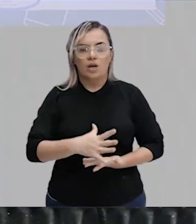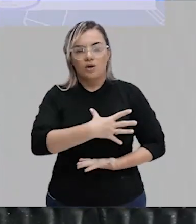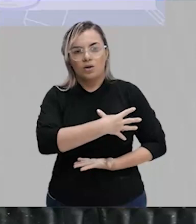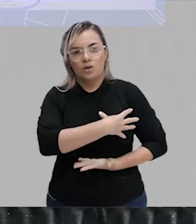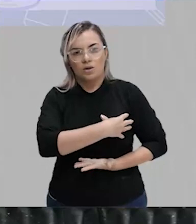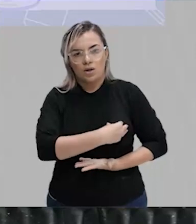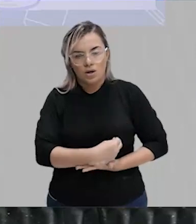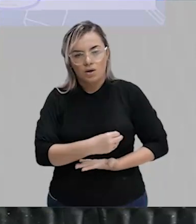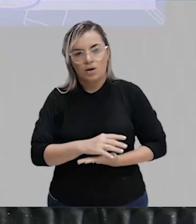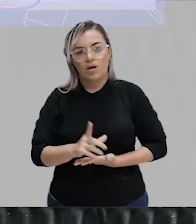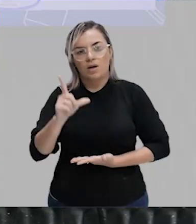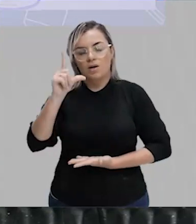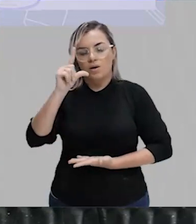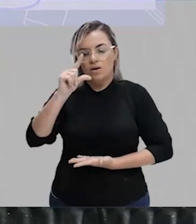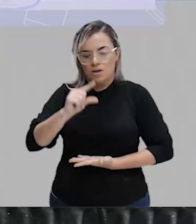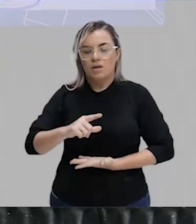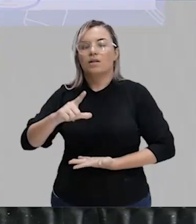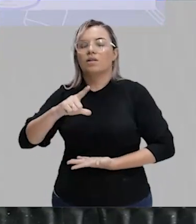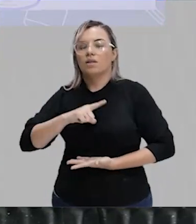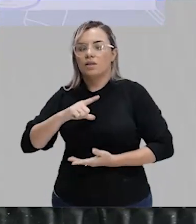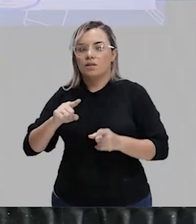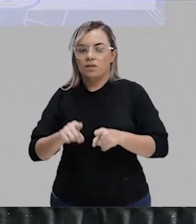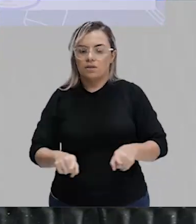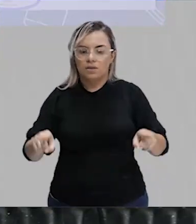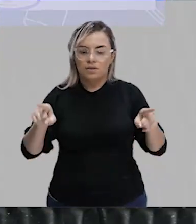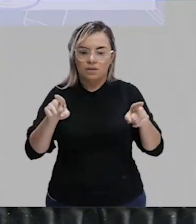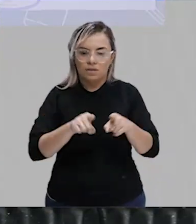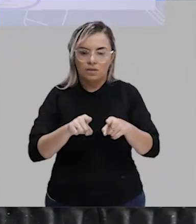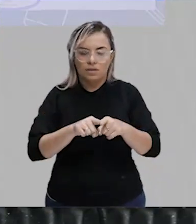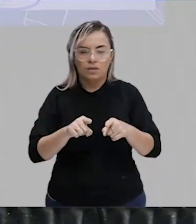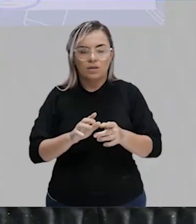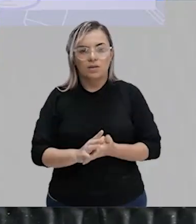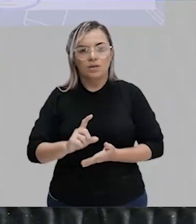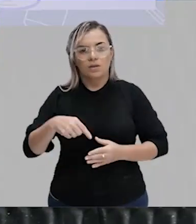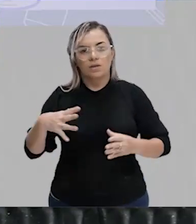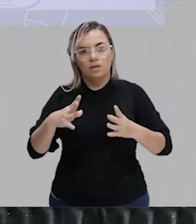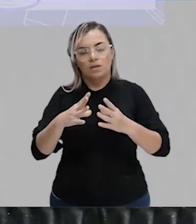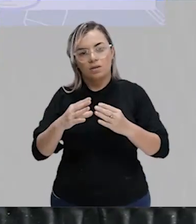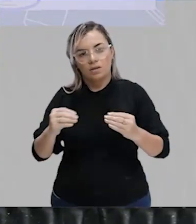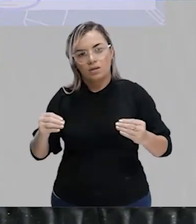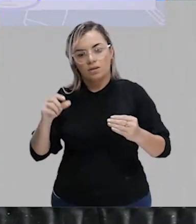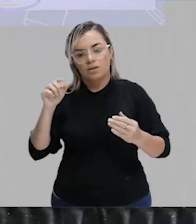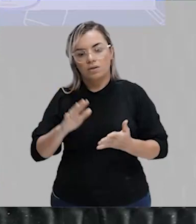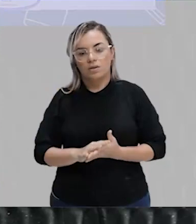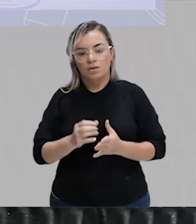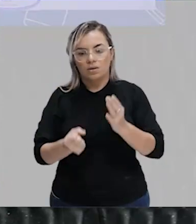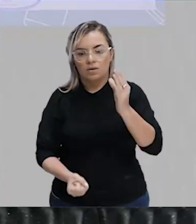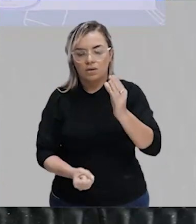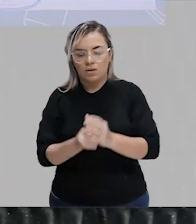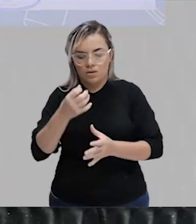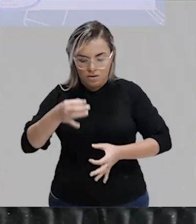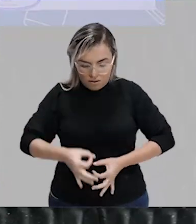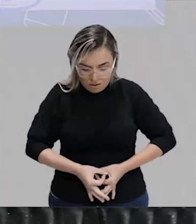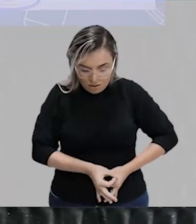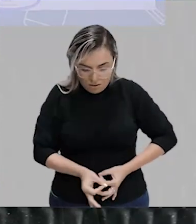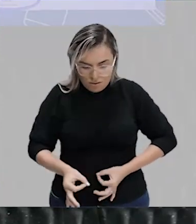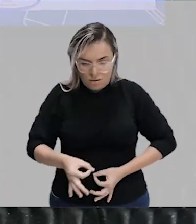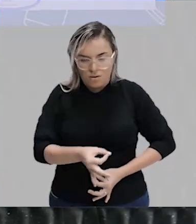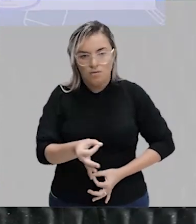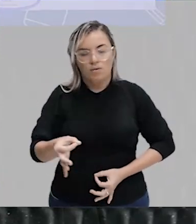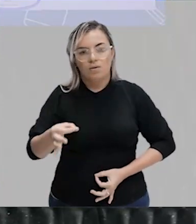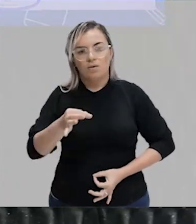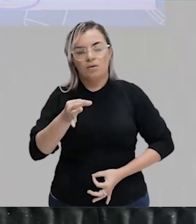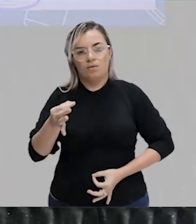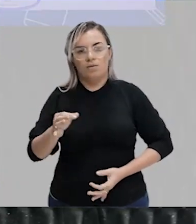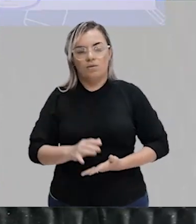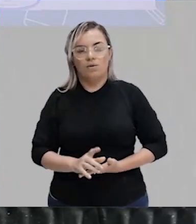é reduzido a tal ponto que ele desaparece e vai dar origem ao cordão umbilical, juntamente